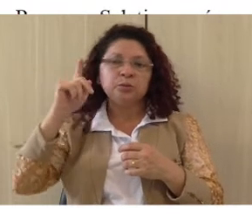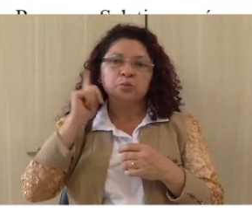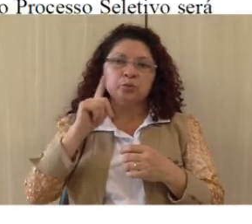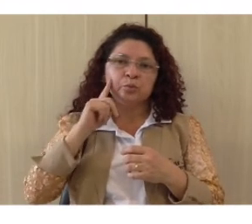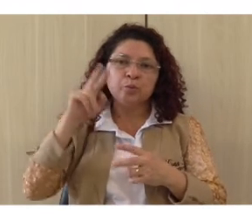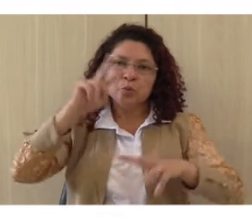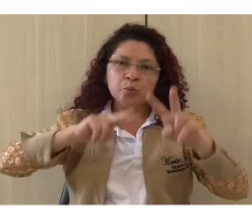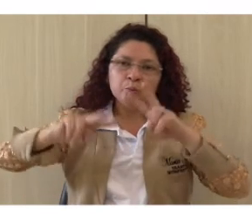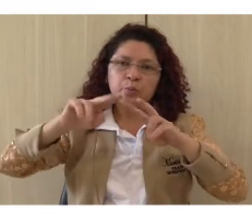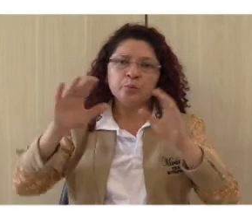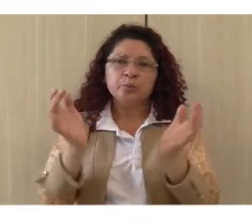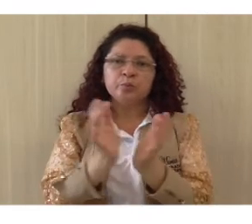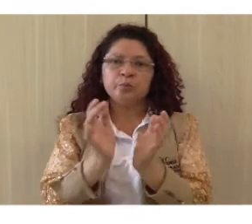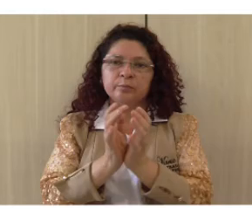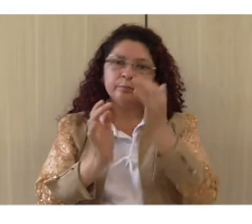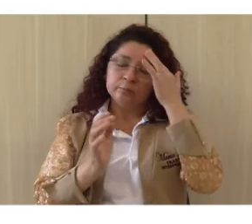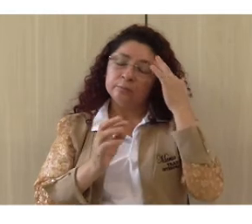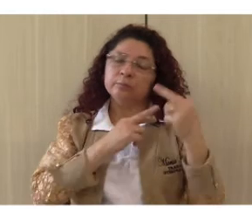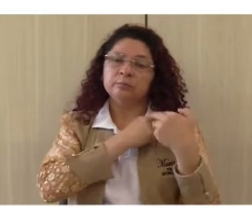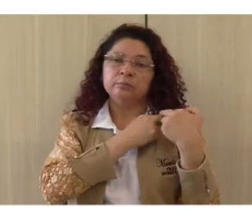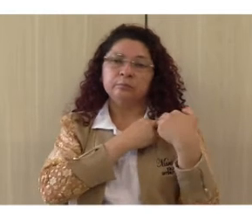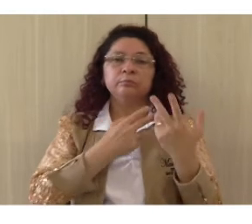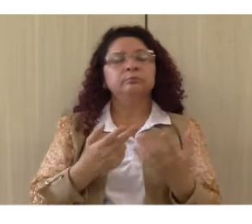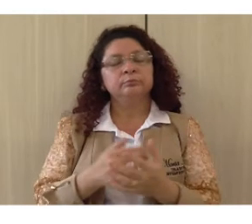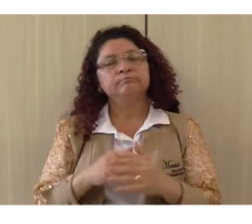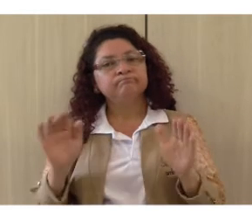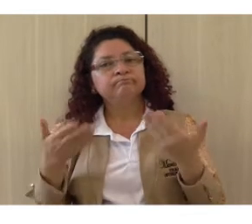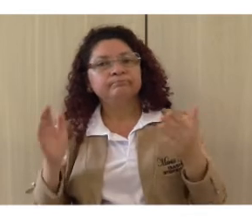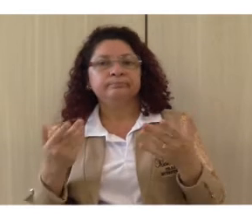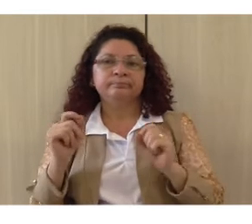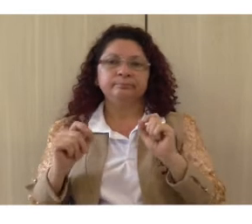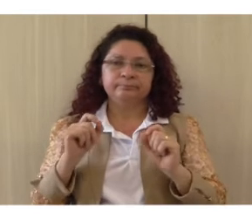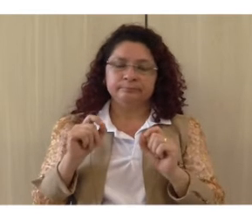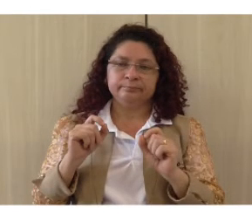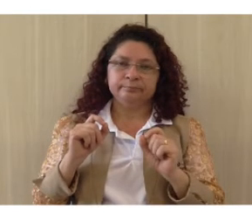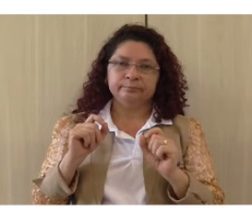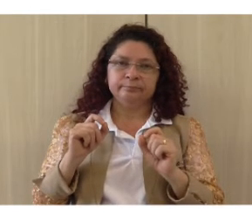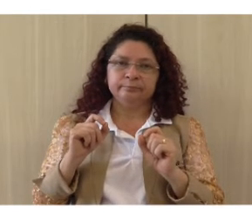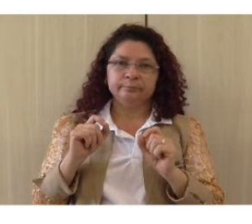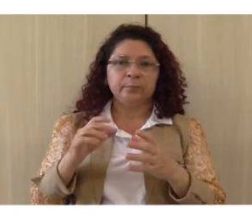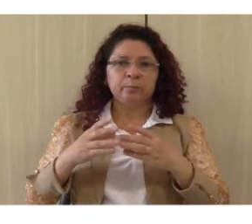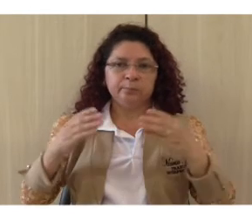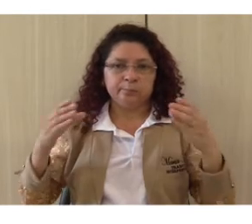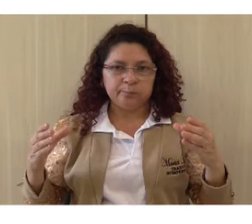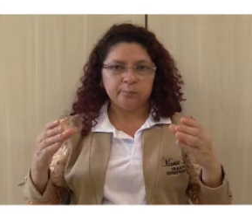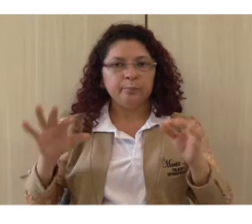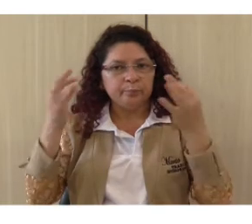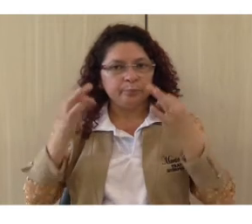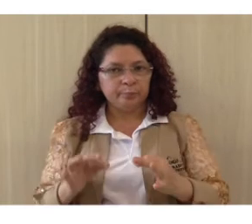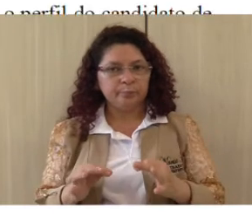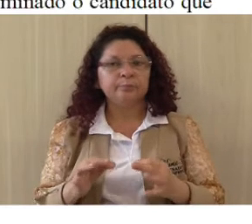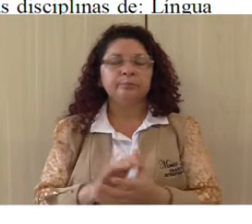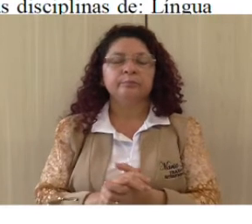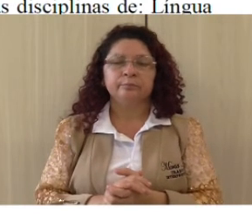presencialmente pela comissão, cujas decisões motivadas serão adotadas por maioria simples de seus